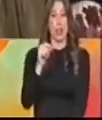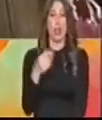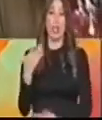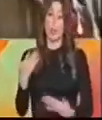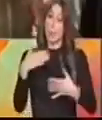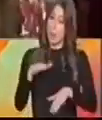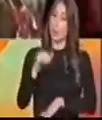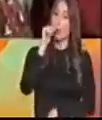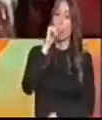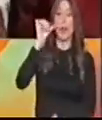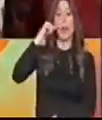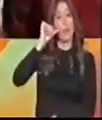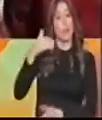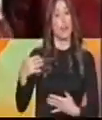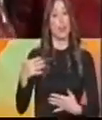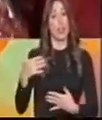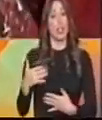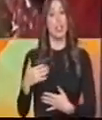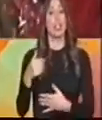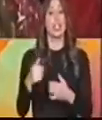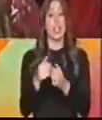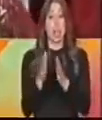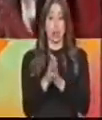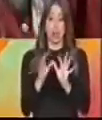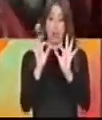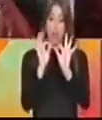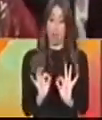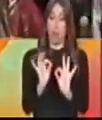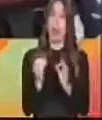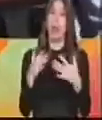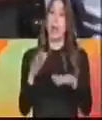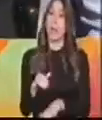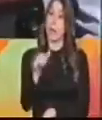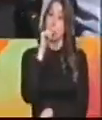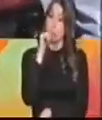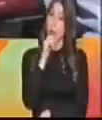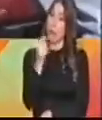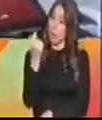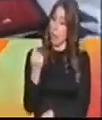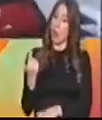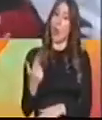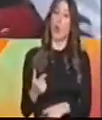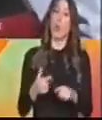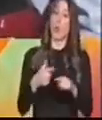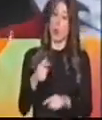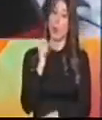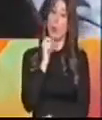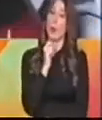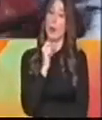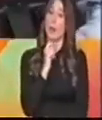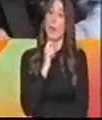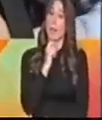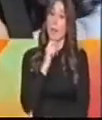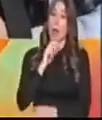beber vinho que já está tudo alinhado, mas não beba muito vinho, senão fica a andar